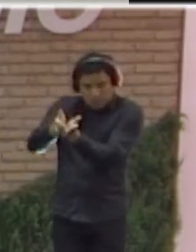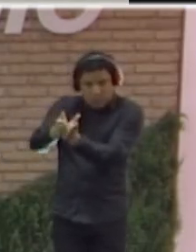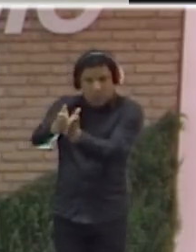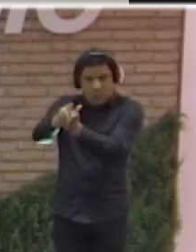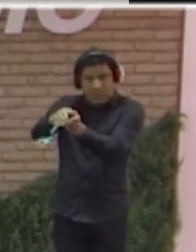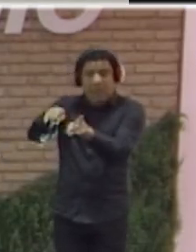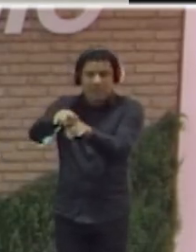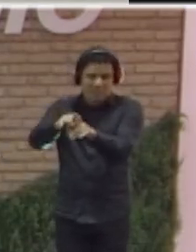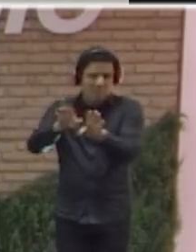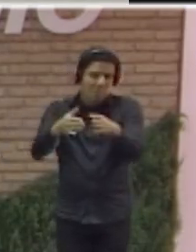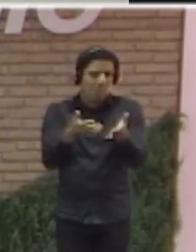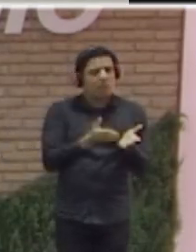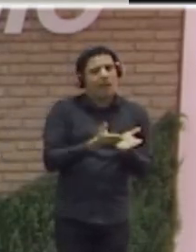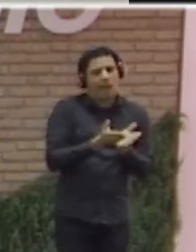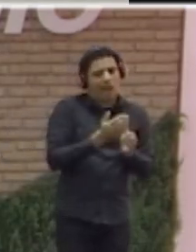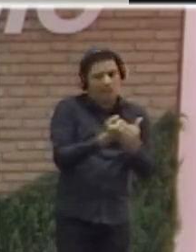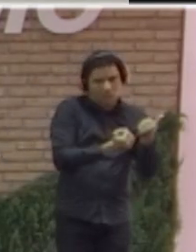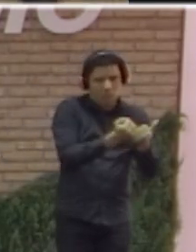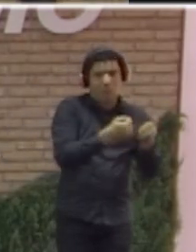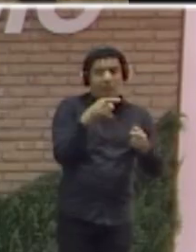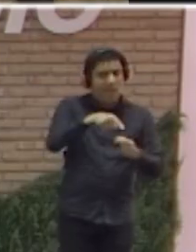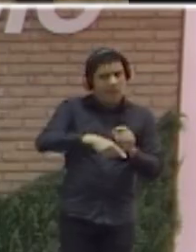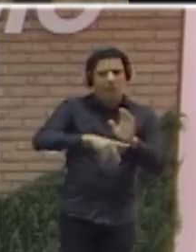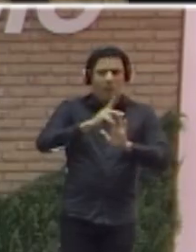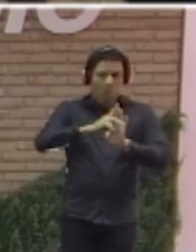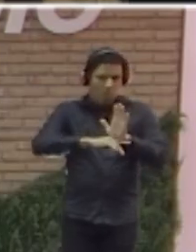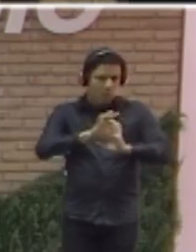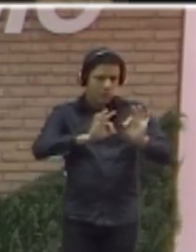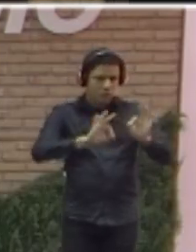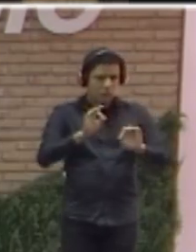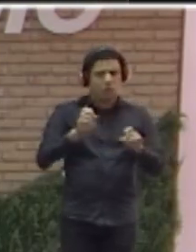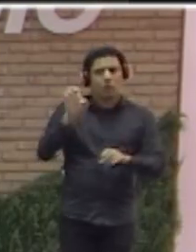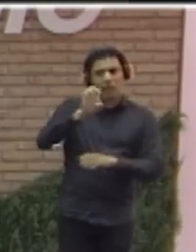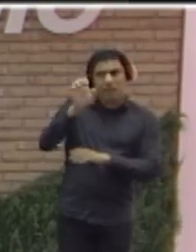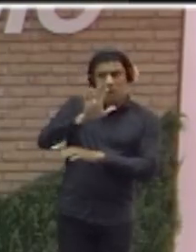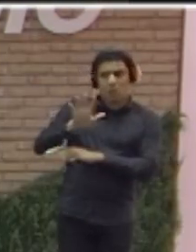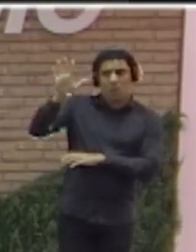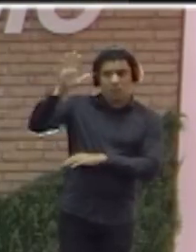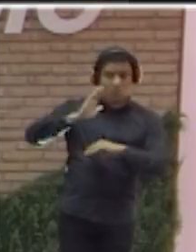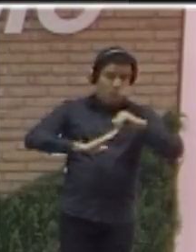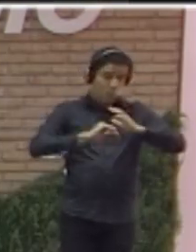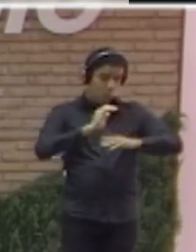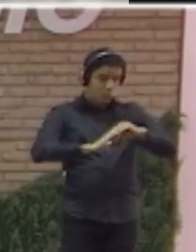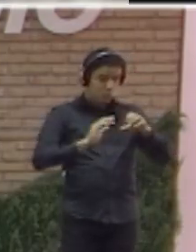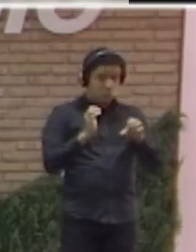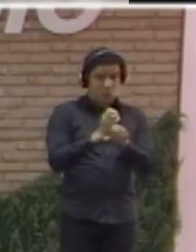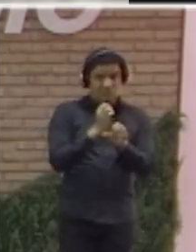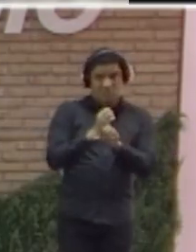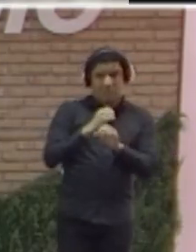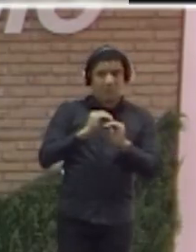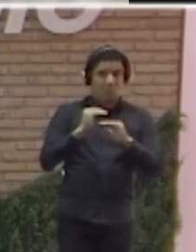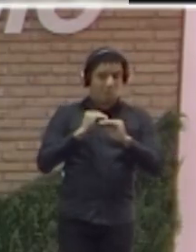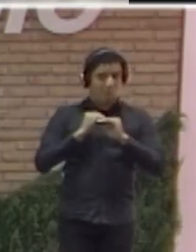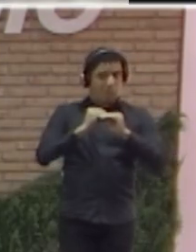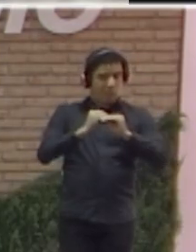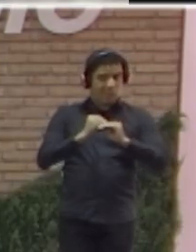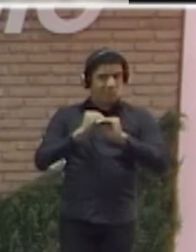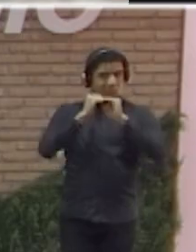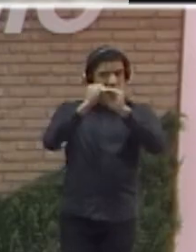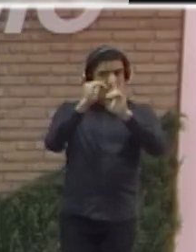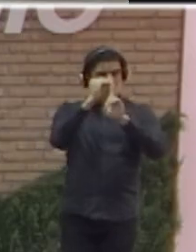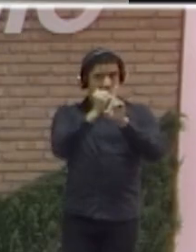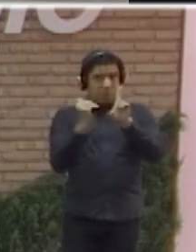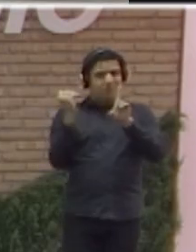projeto verdadeiramente europeu. Tudo foi construído para ter o melhor padrão de qualidade. O estúdio